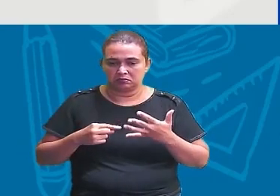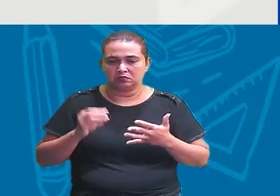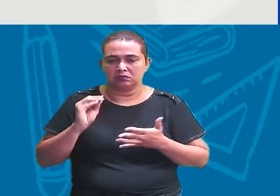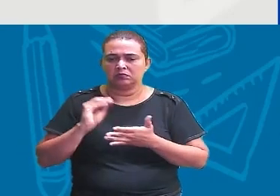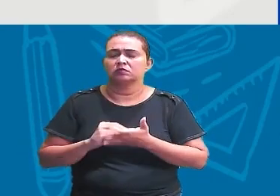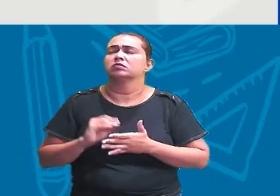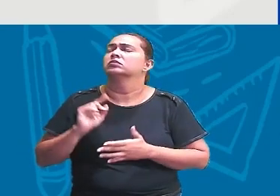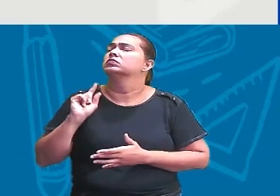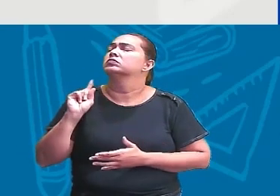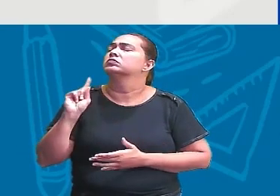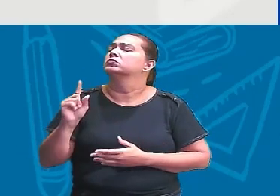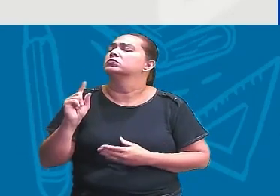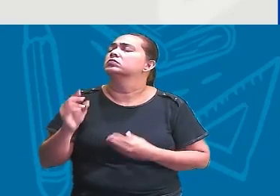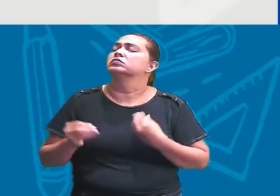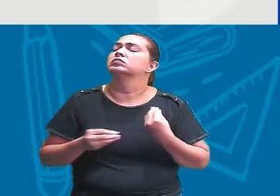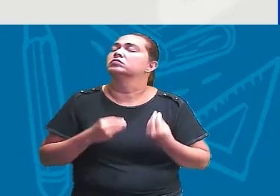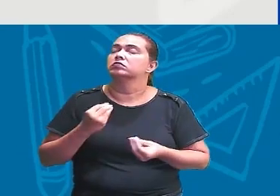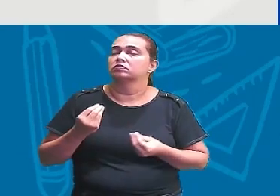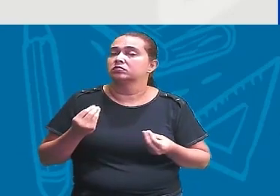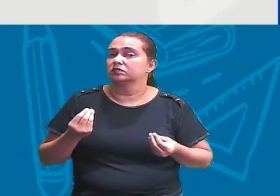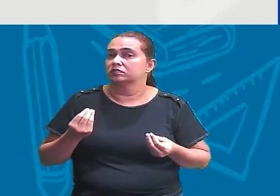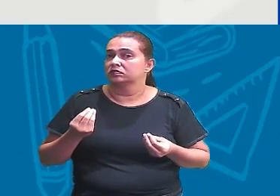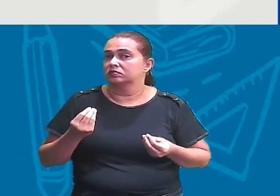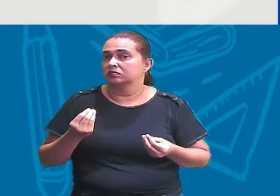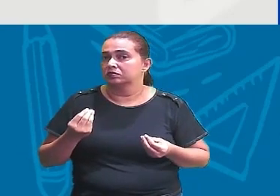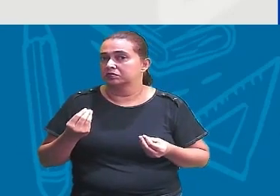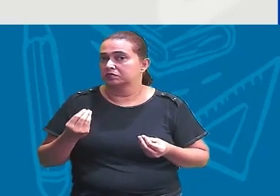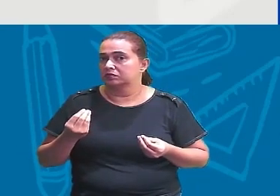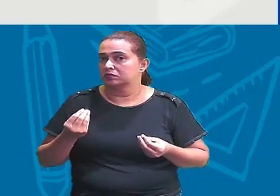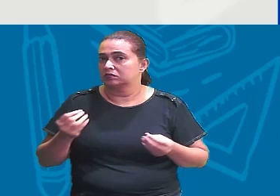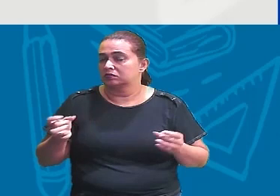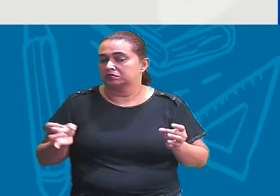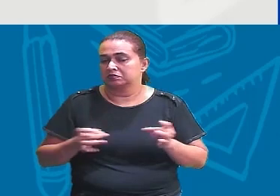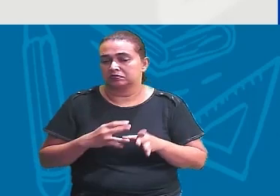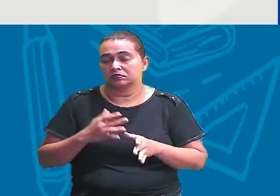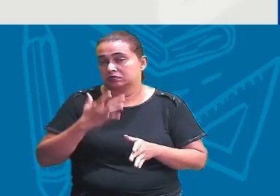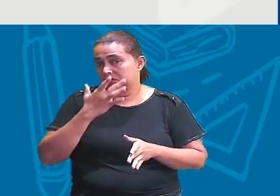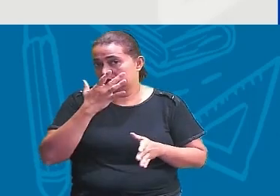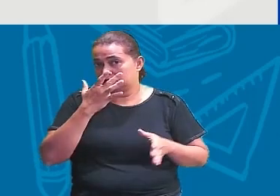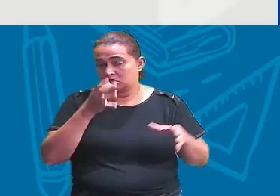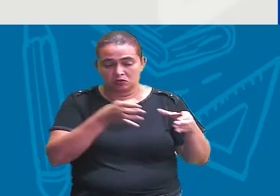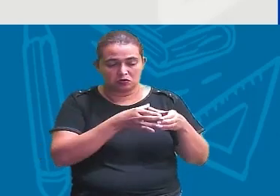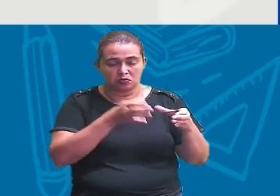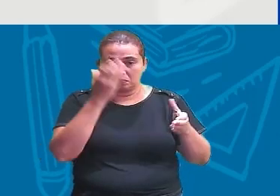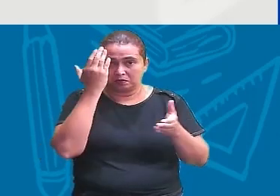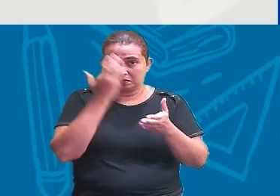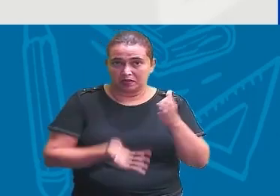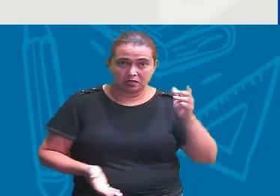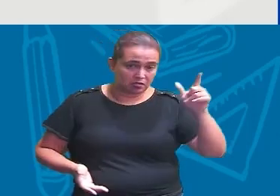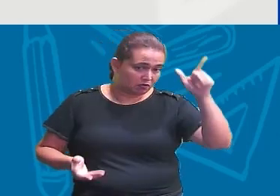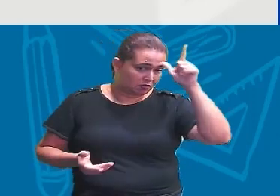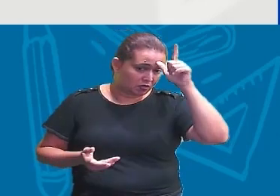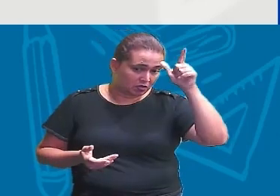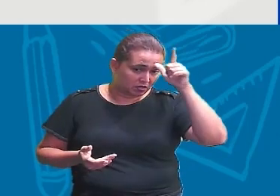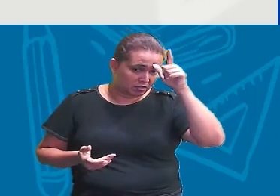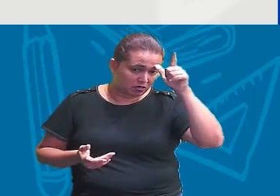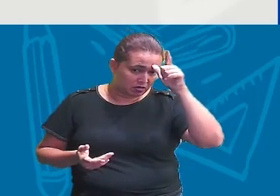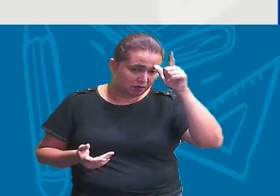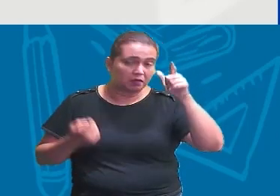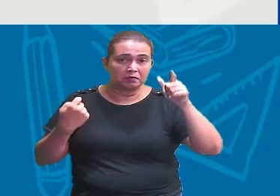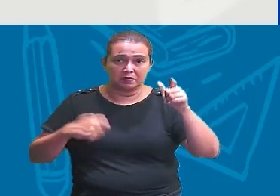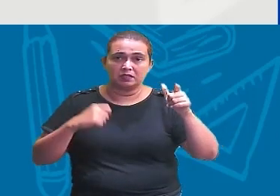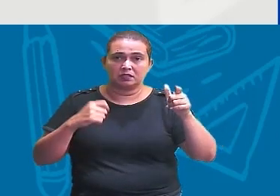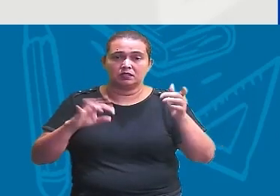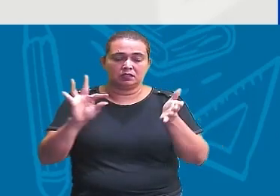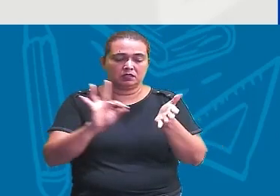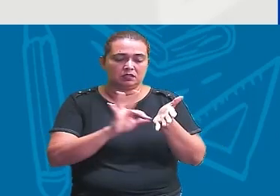Quais foram os resultados da guerra? Primeiro resultado importante, os perdedores, principalmente a Alemanha, tiveram que assinar um